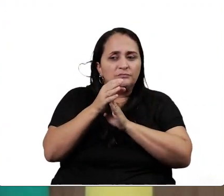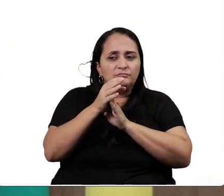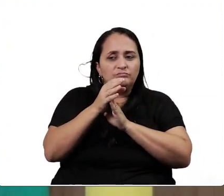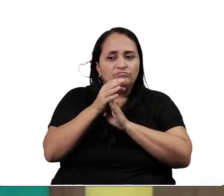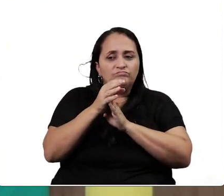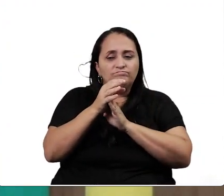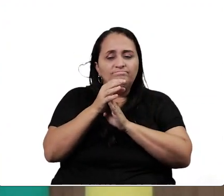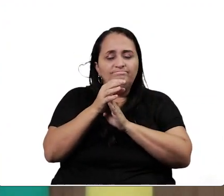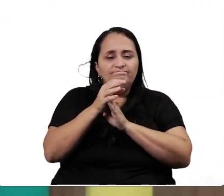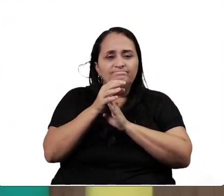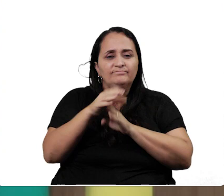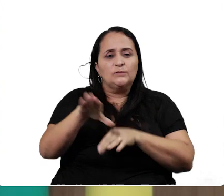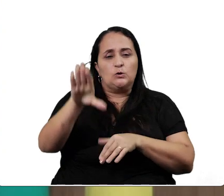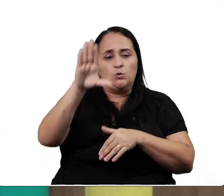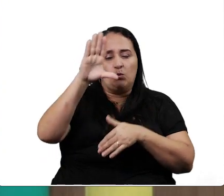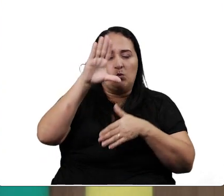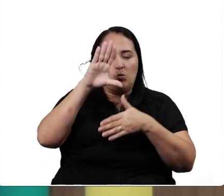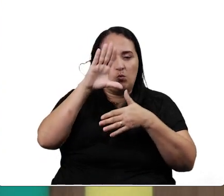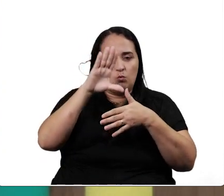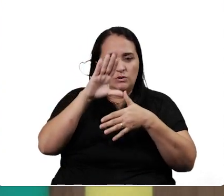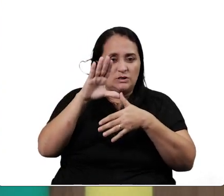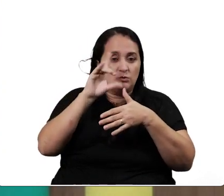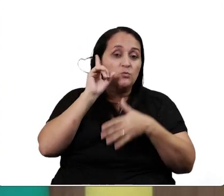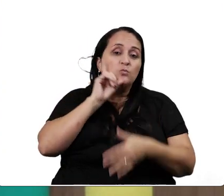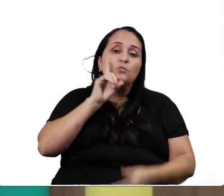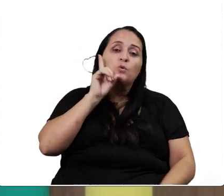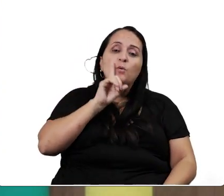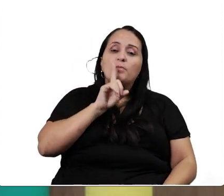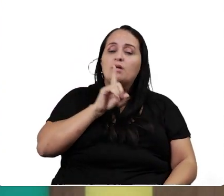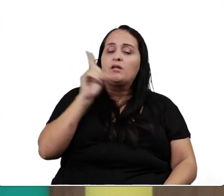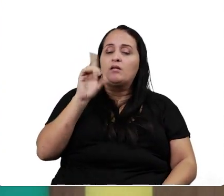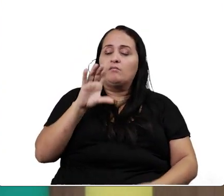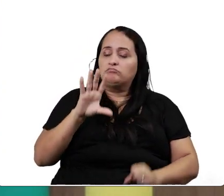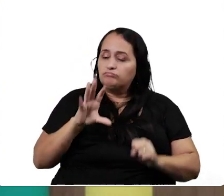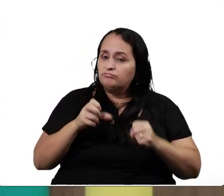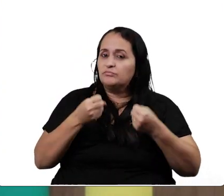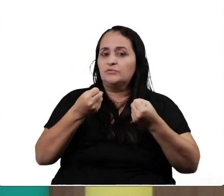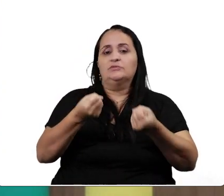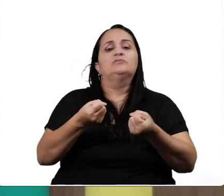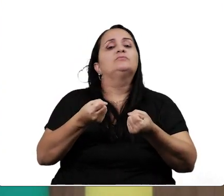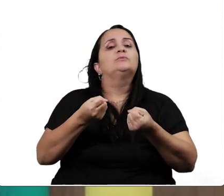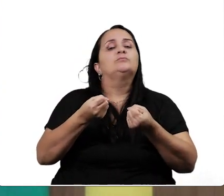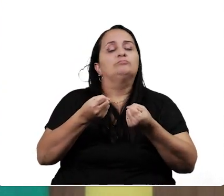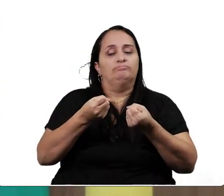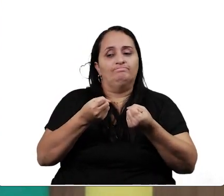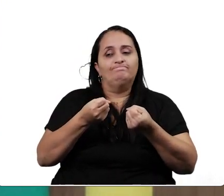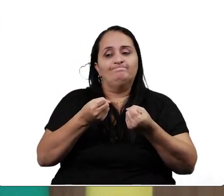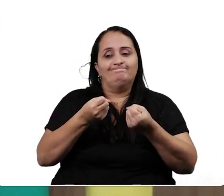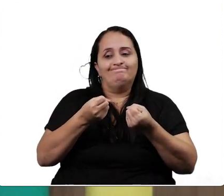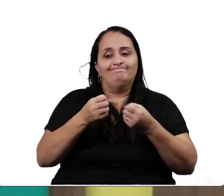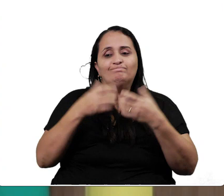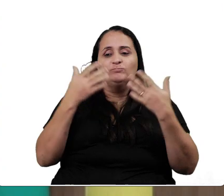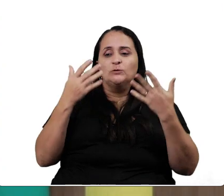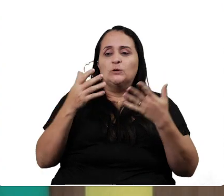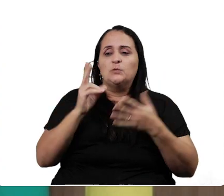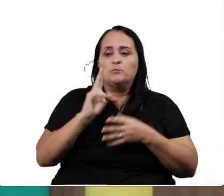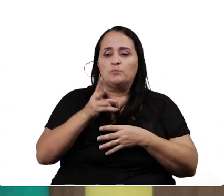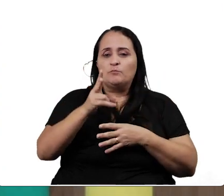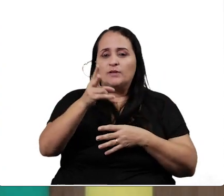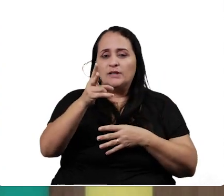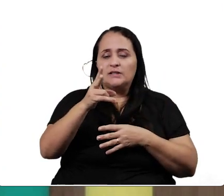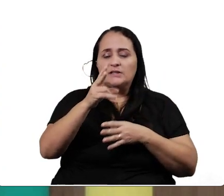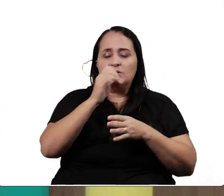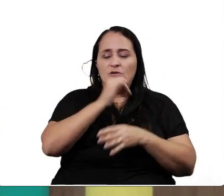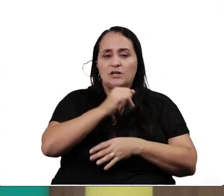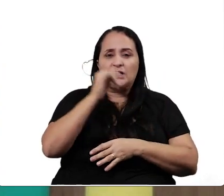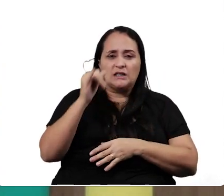olha, o americano seguiu a orientação e acabou derrotando o alemão. Então, o americano seguiu